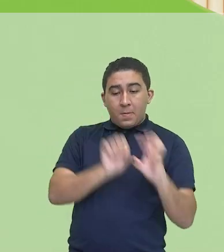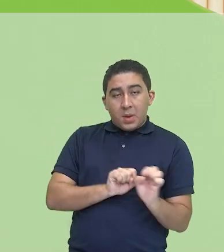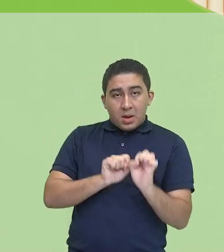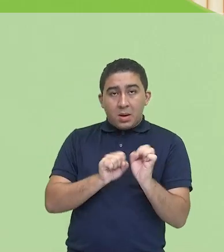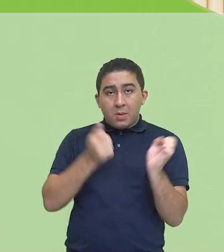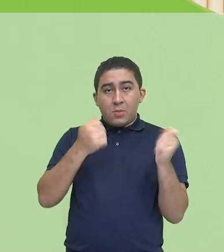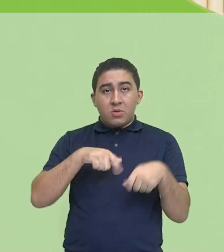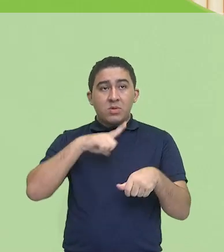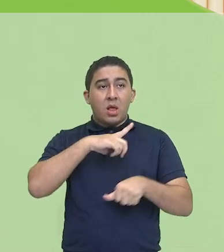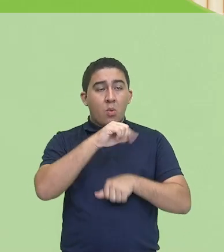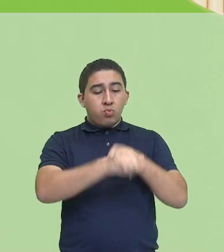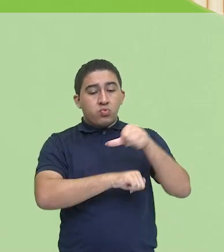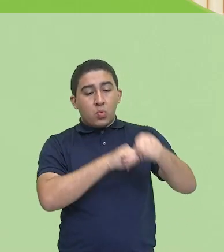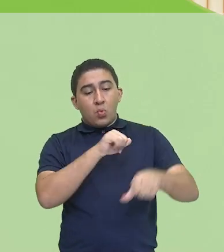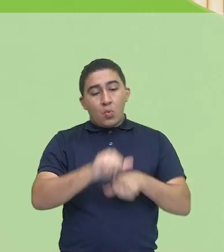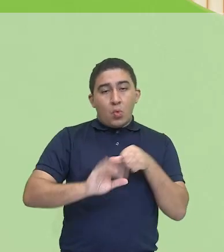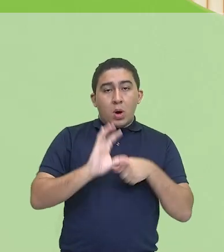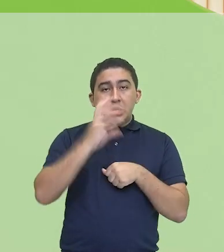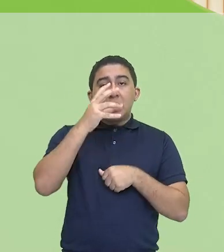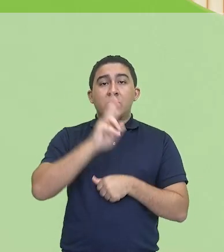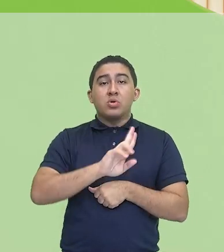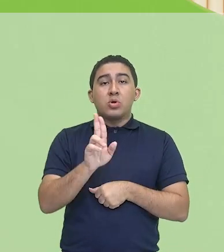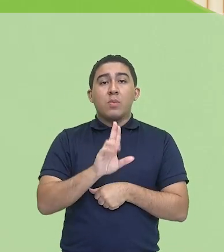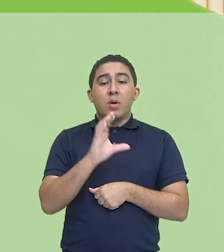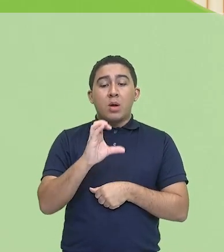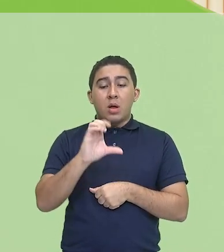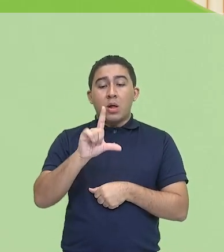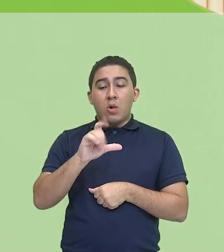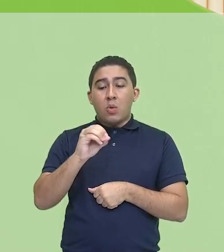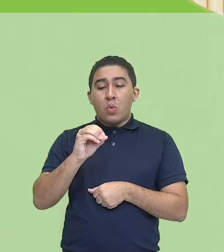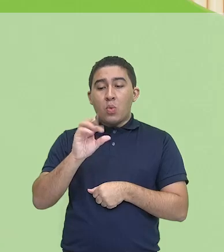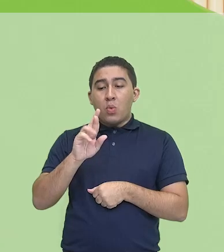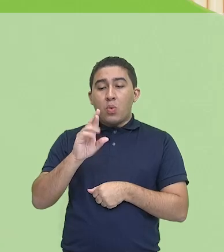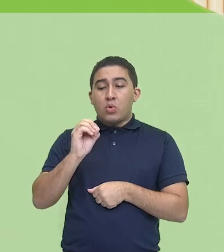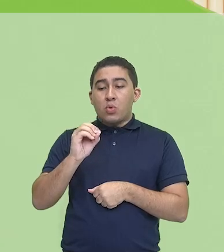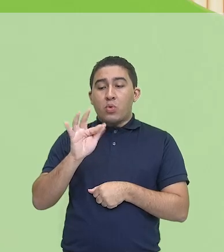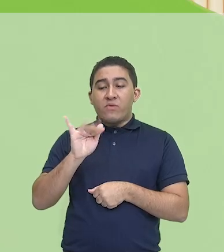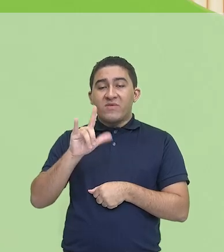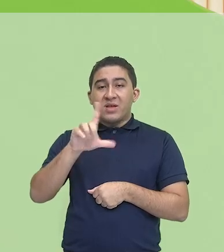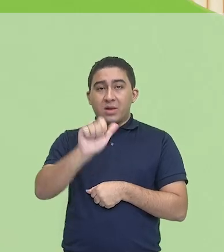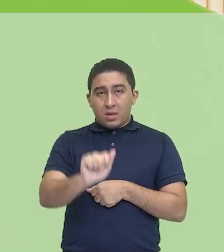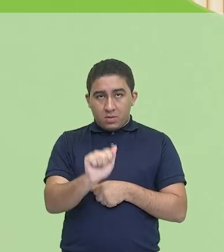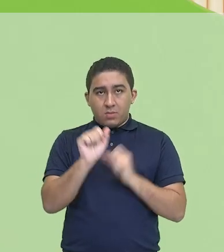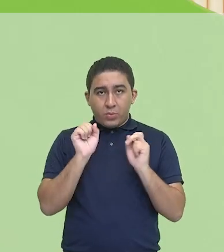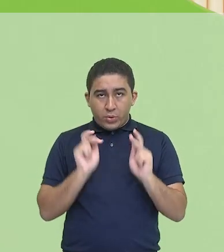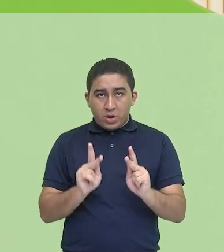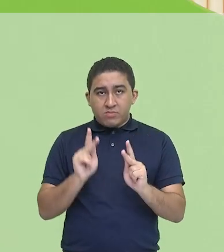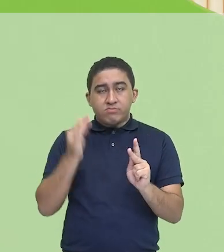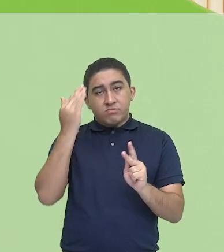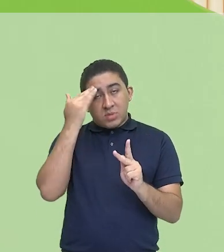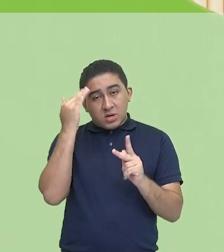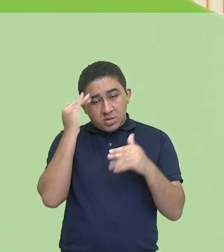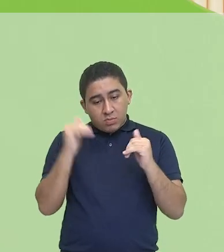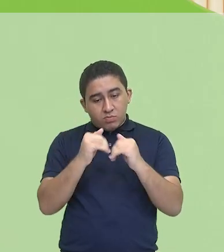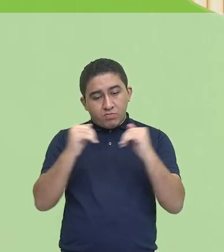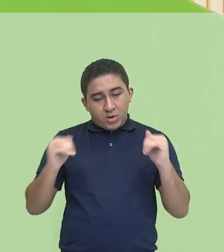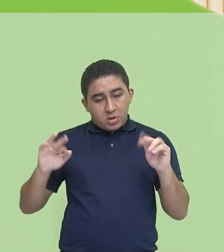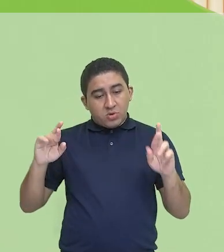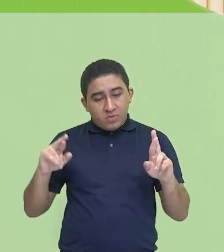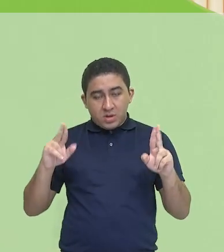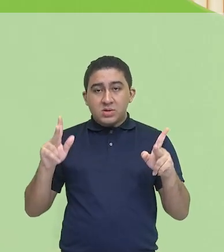para que ocorra o processo de fotossíntese é chamado de clorofila, tá? Para que vocês tenham esse entendimento e